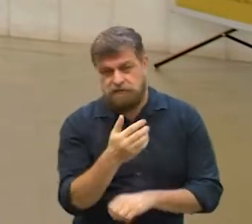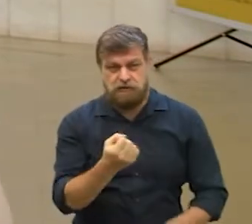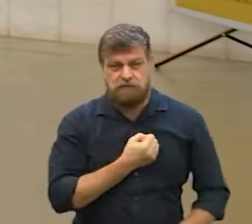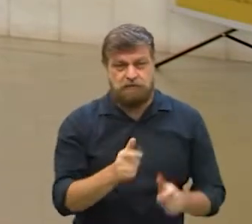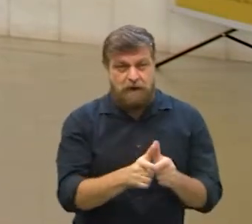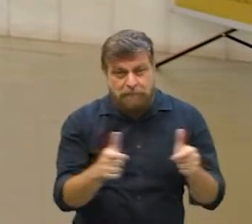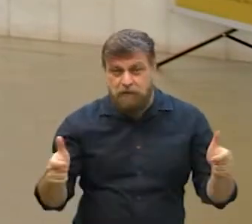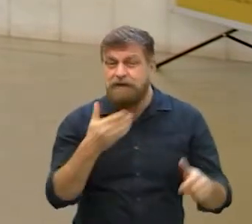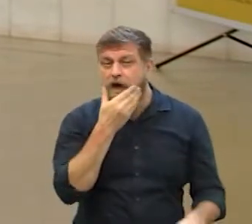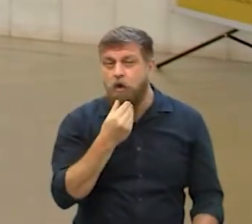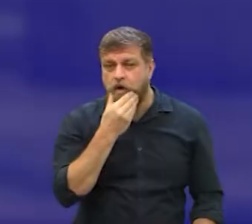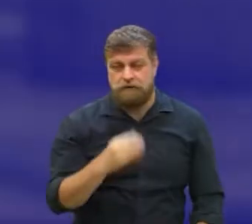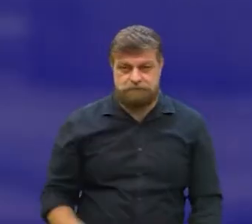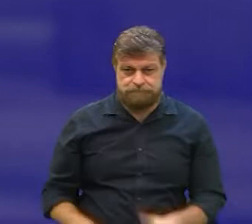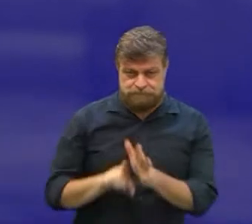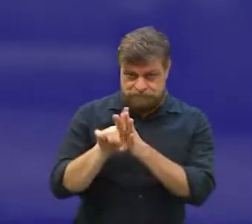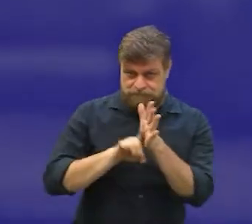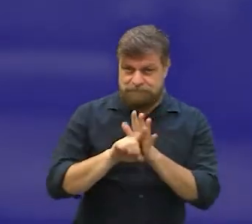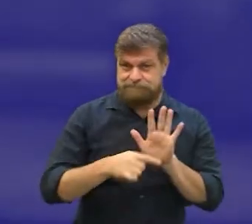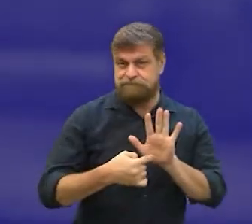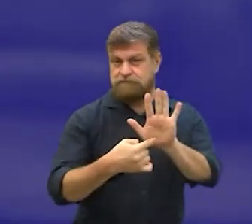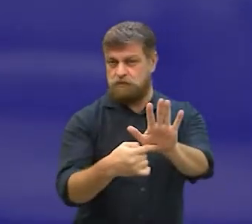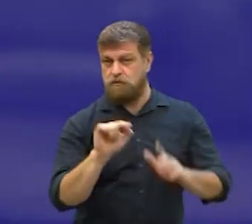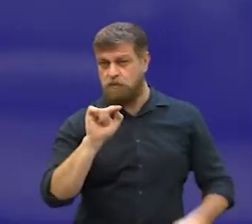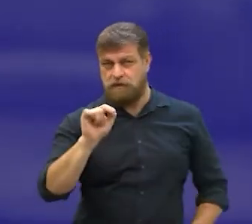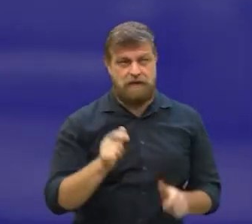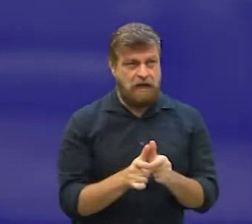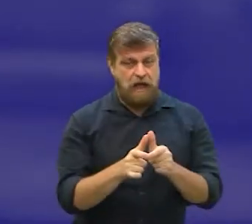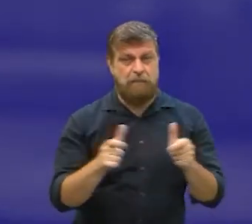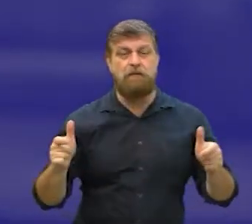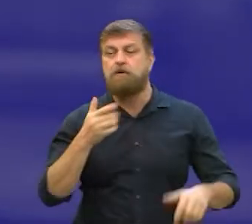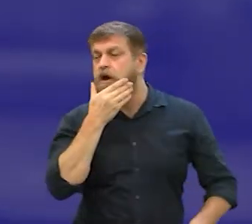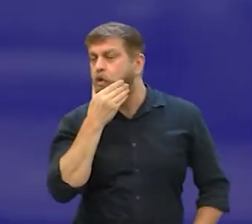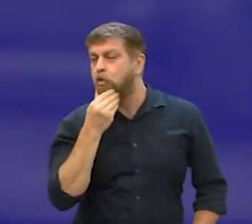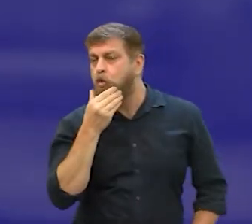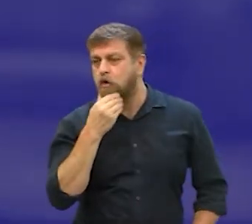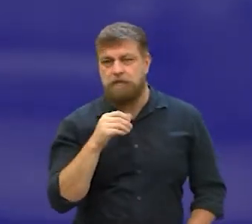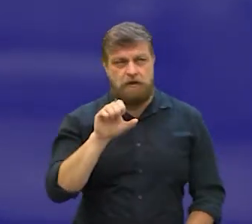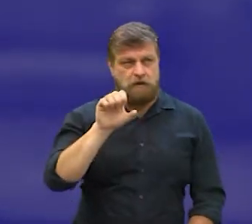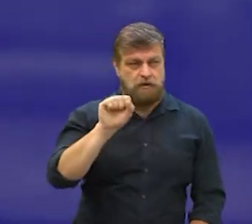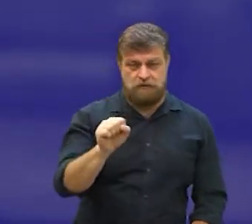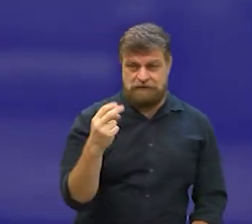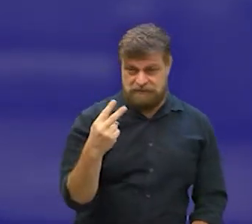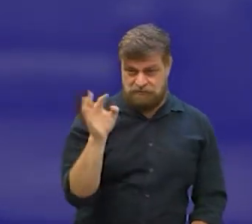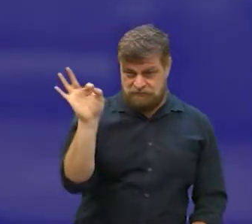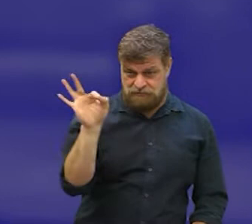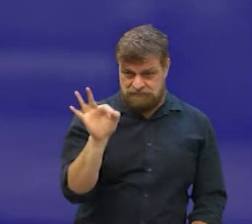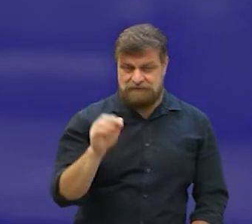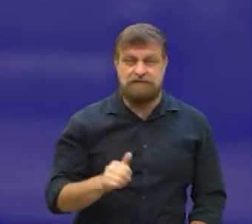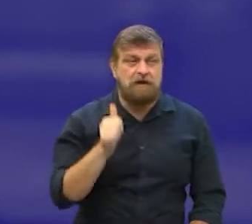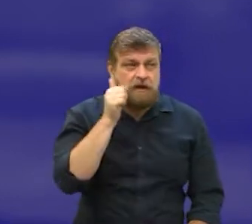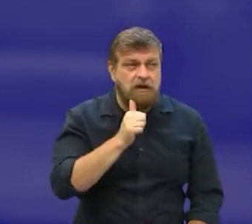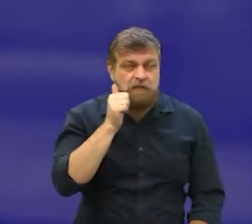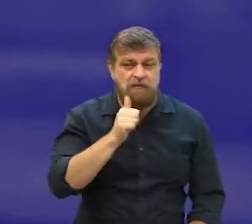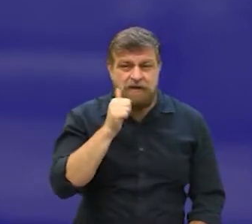número, geralmente, são homens. A pesquisa apontou ainda que a maioria é de homens, com 82%,